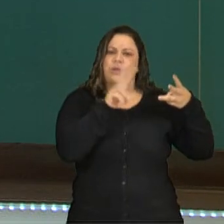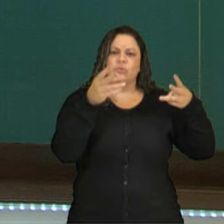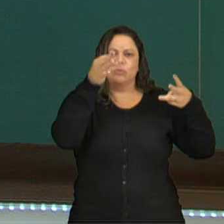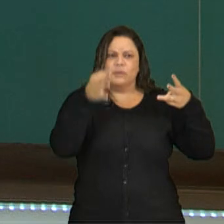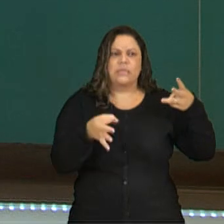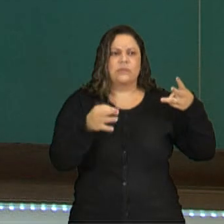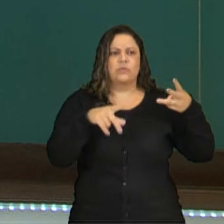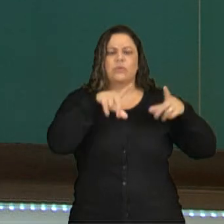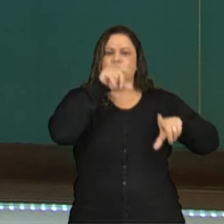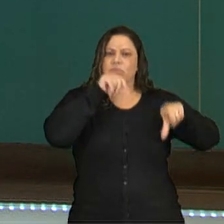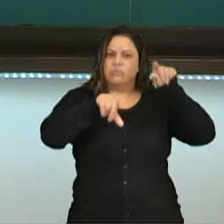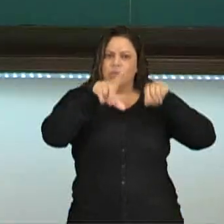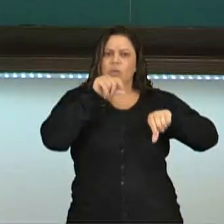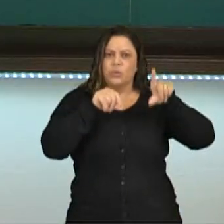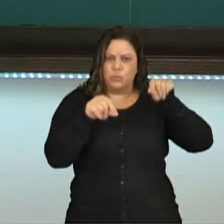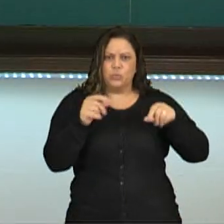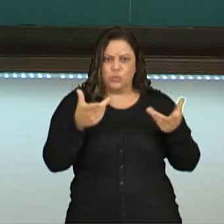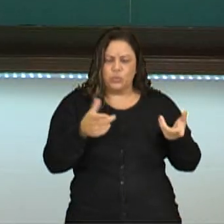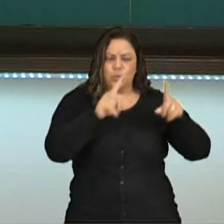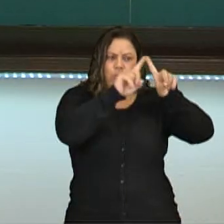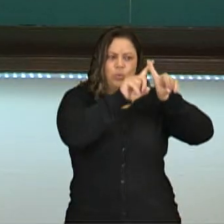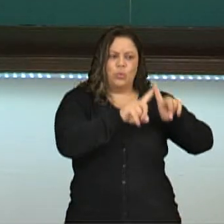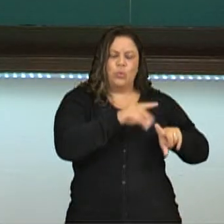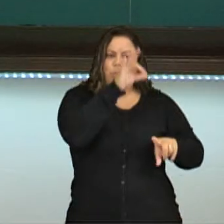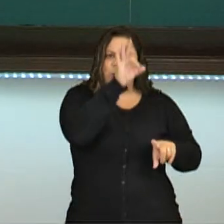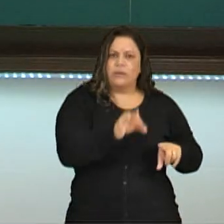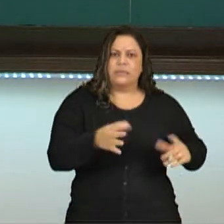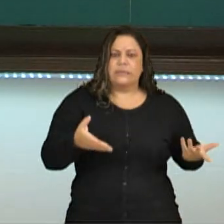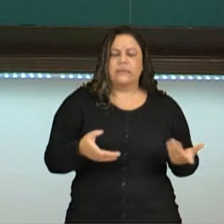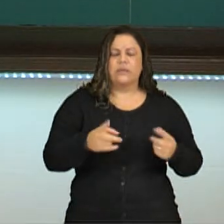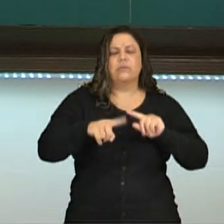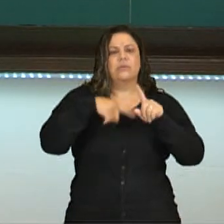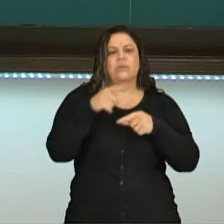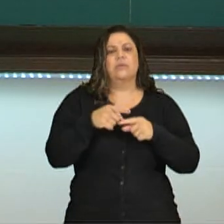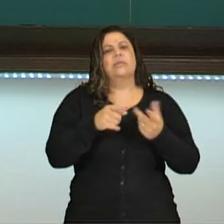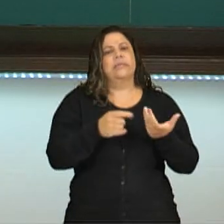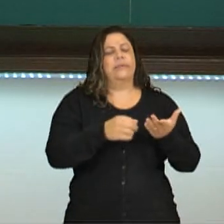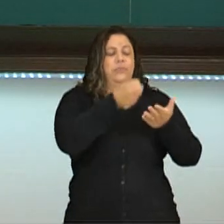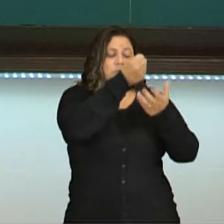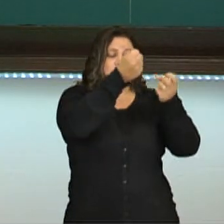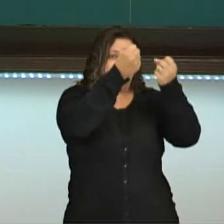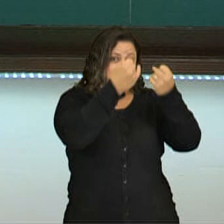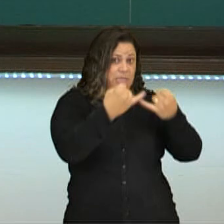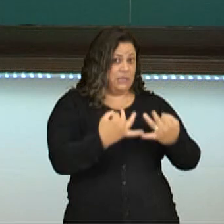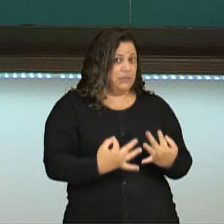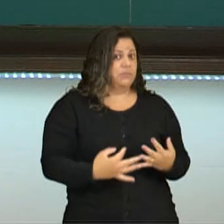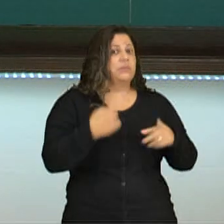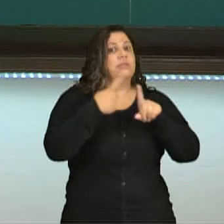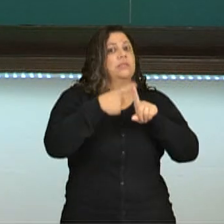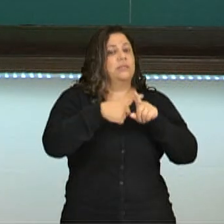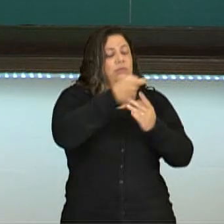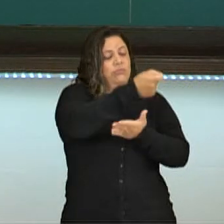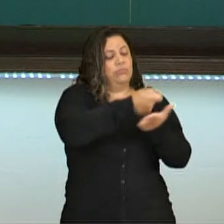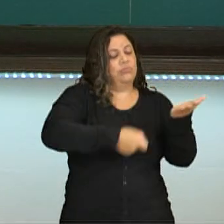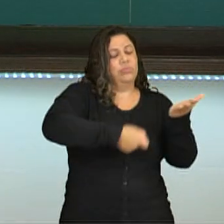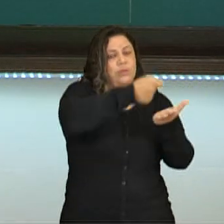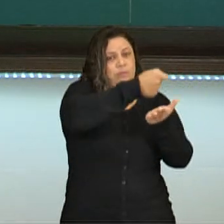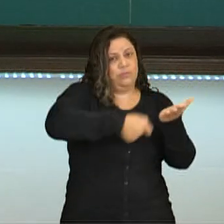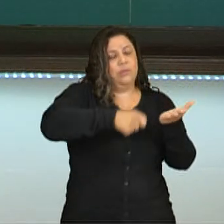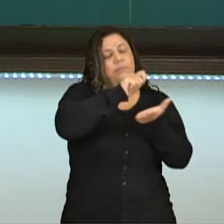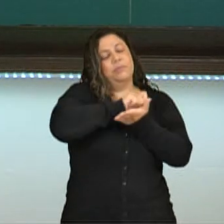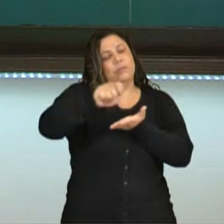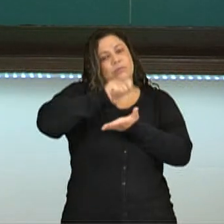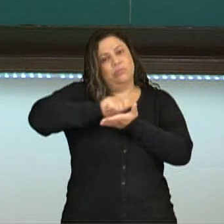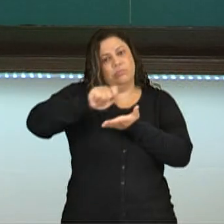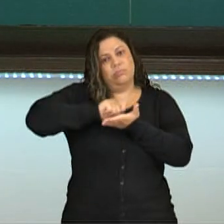e depois você vai fazer ainda uma justificativa no seu caderno, certo? Vai deixar anotadinho aí, fazer